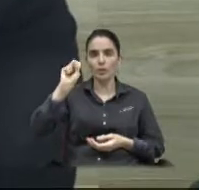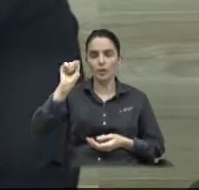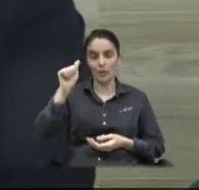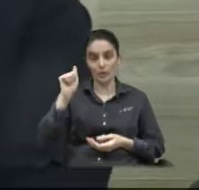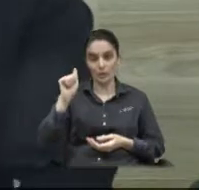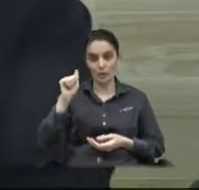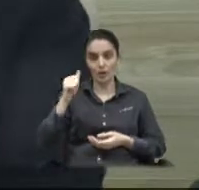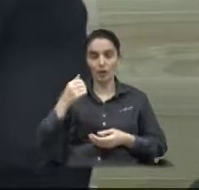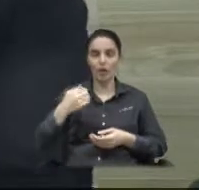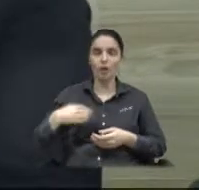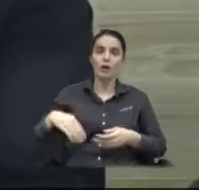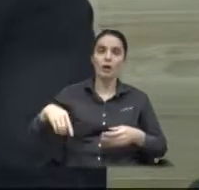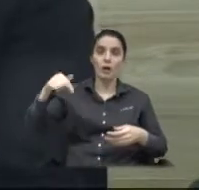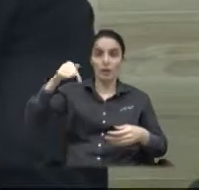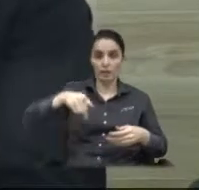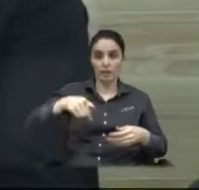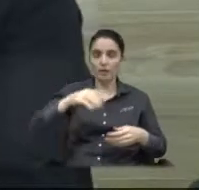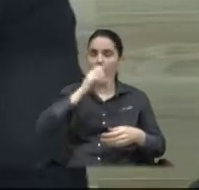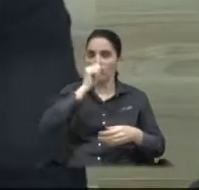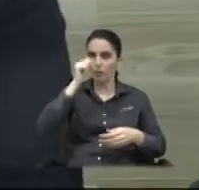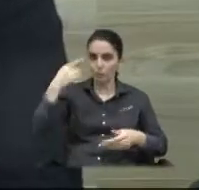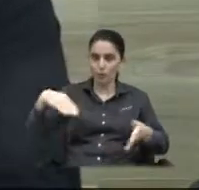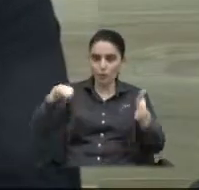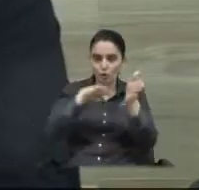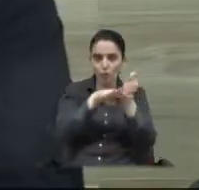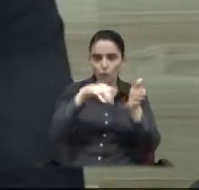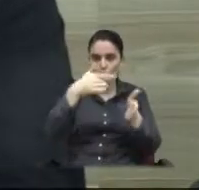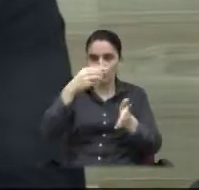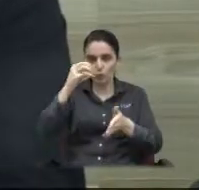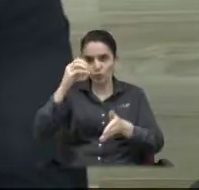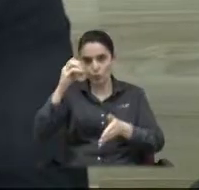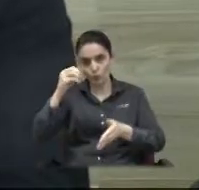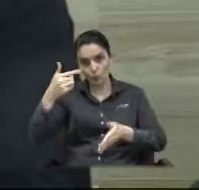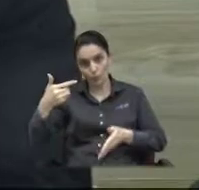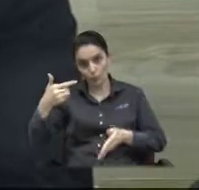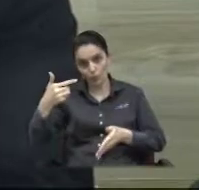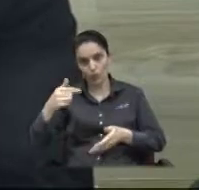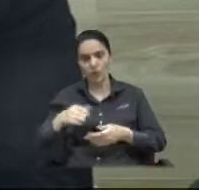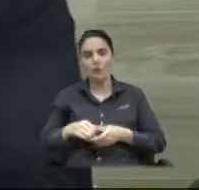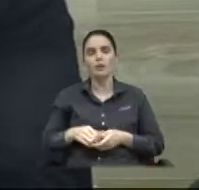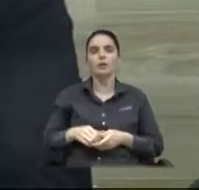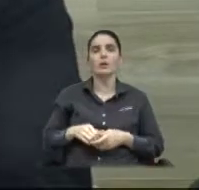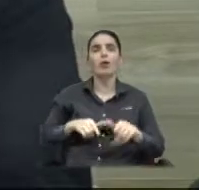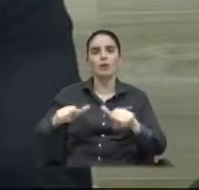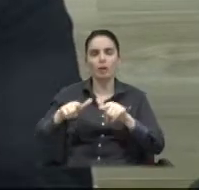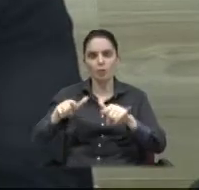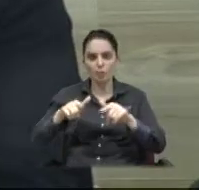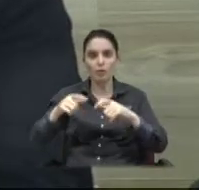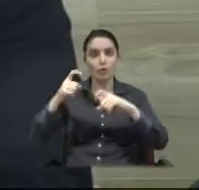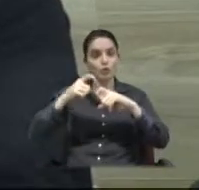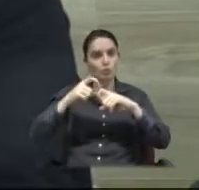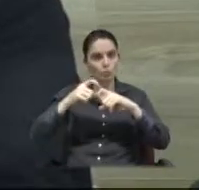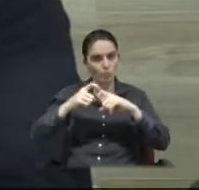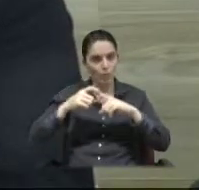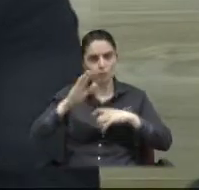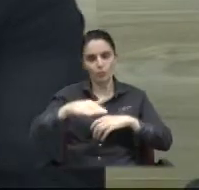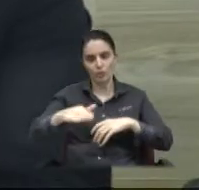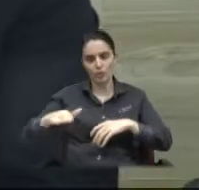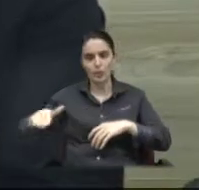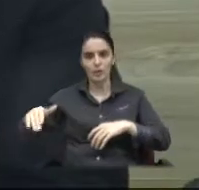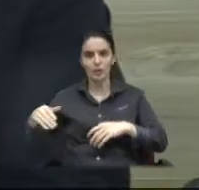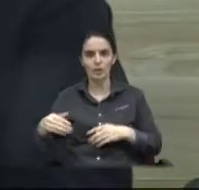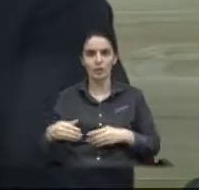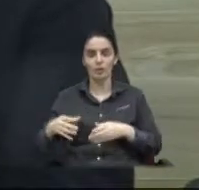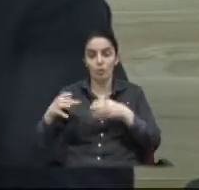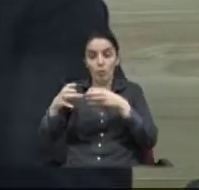fazendo parte da equipe de cirurgia pediátrica, juntamente com o Dr. Jorge Oyama e o Dr. Hélio Kimura. A equipe atende em todos os